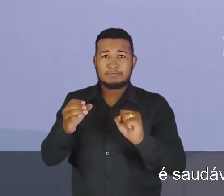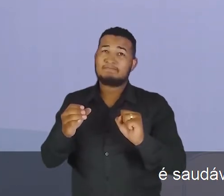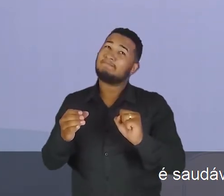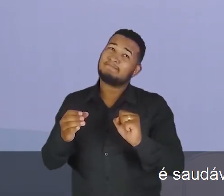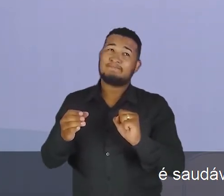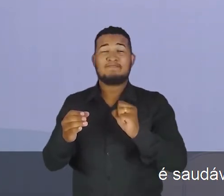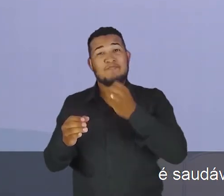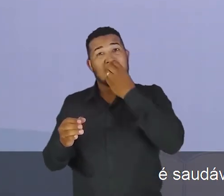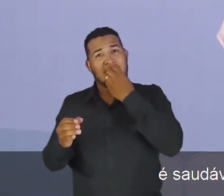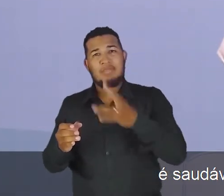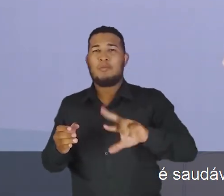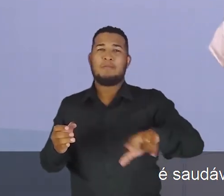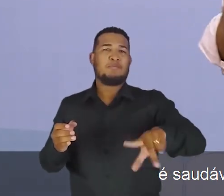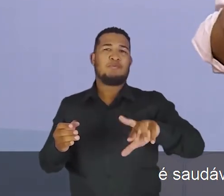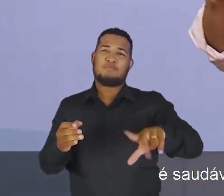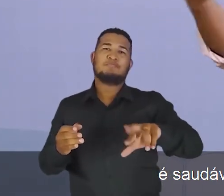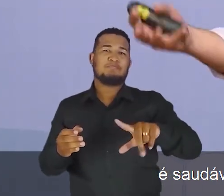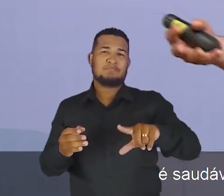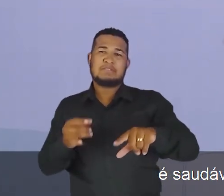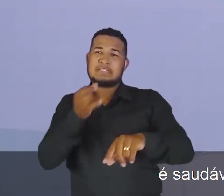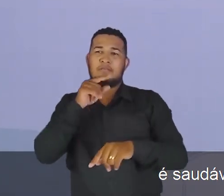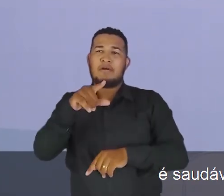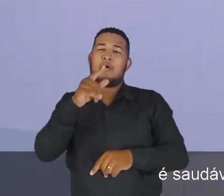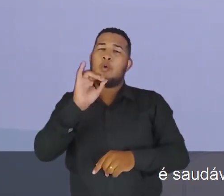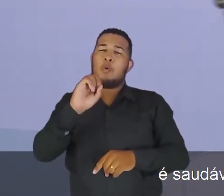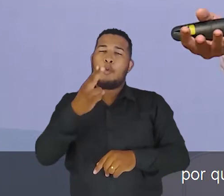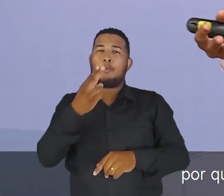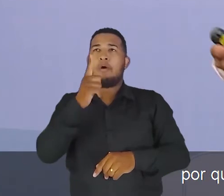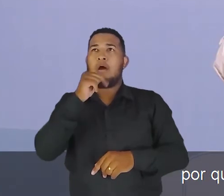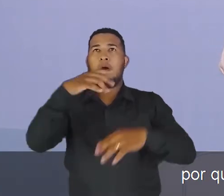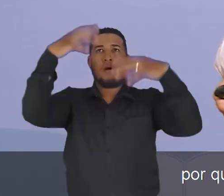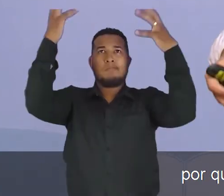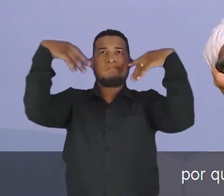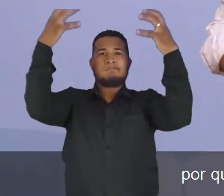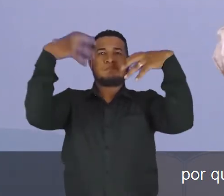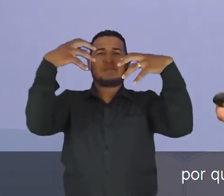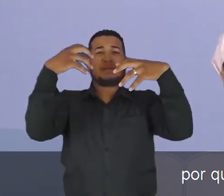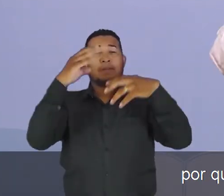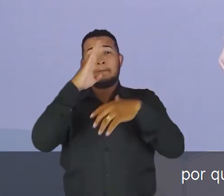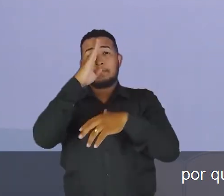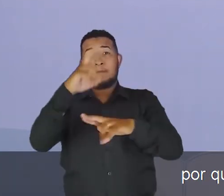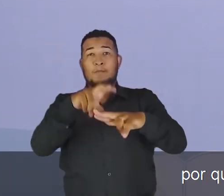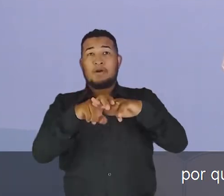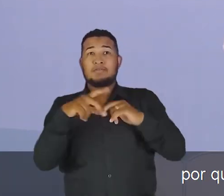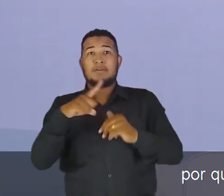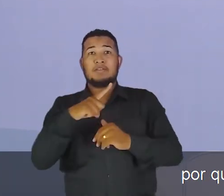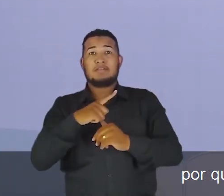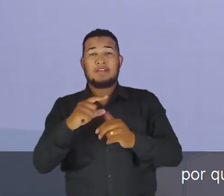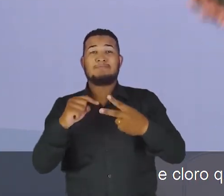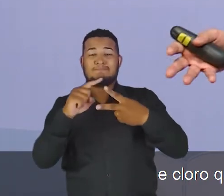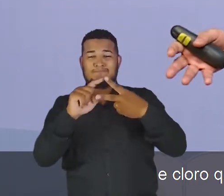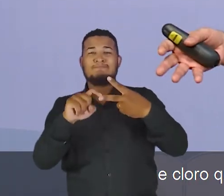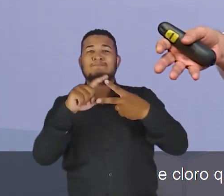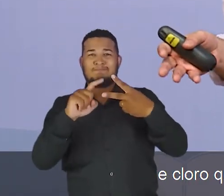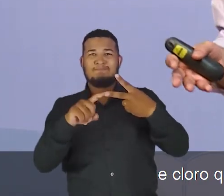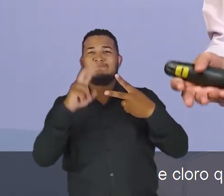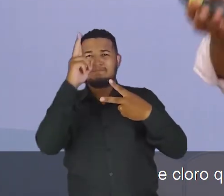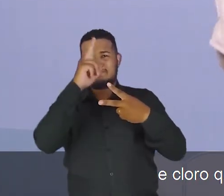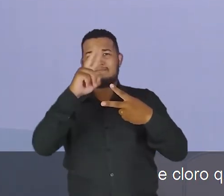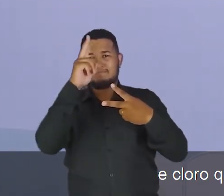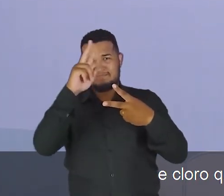que não é saudável você consumir uma água de torneira, água de chuveiro. Por quê? Principalmente devido à grande quantidade de flúor e cloro que